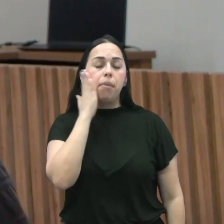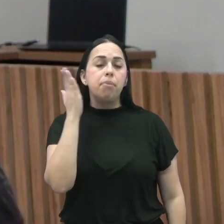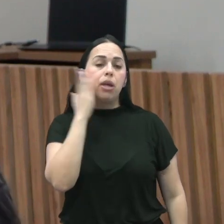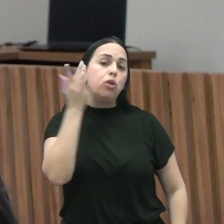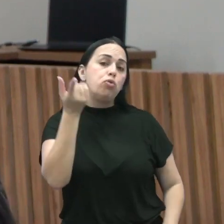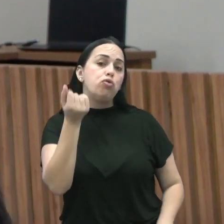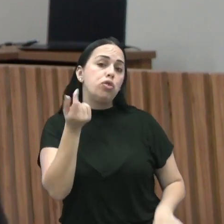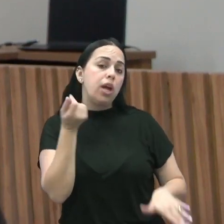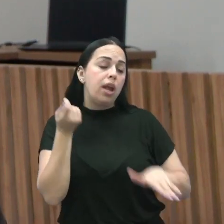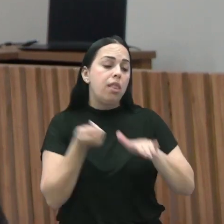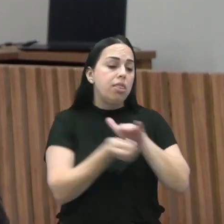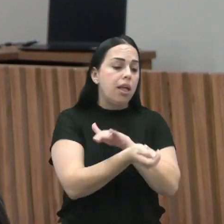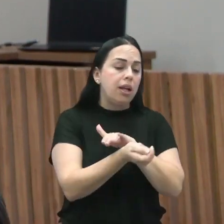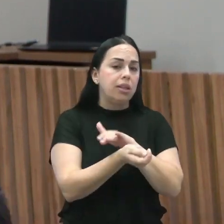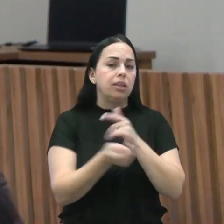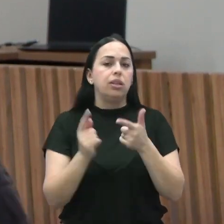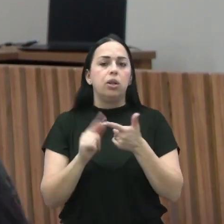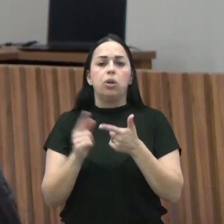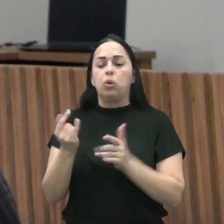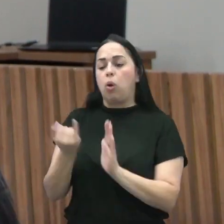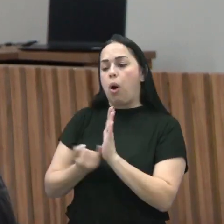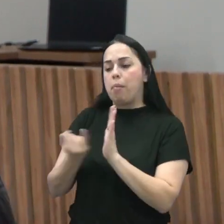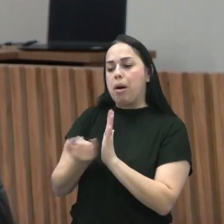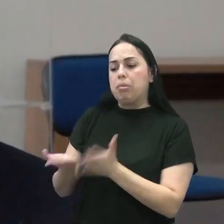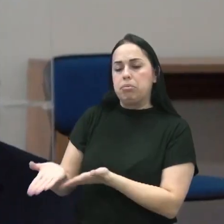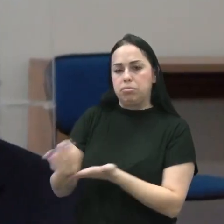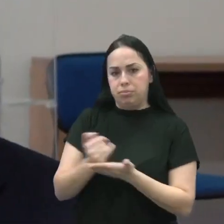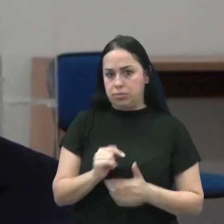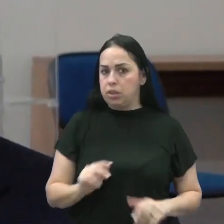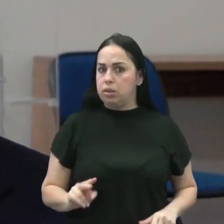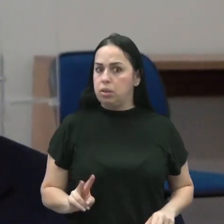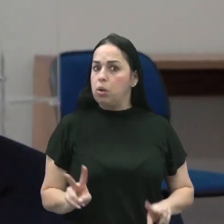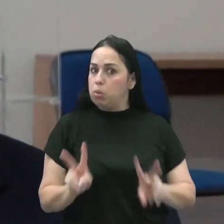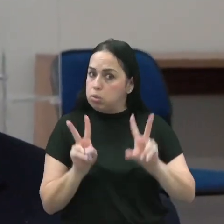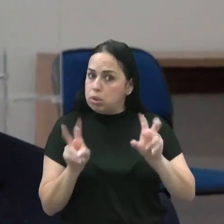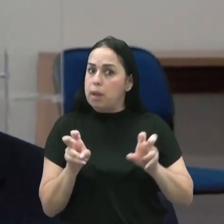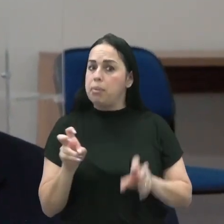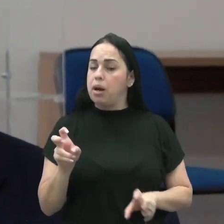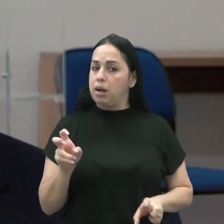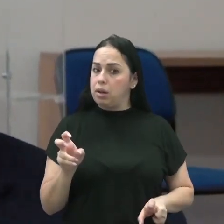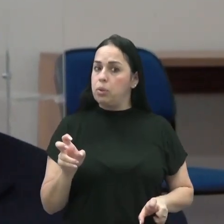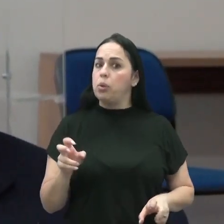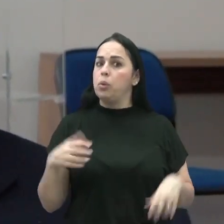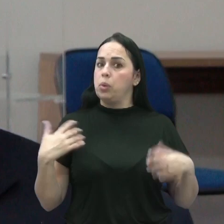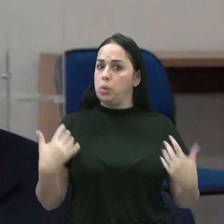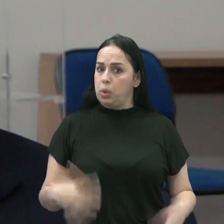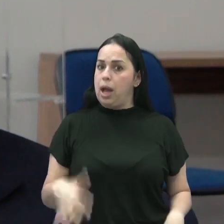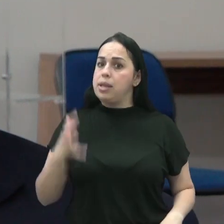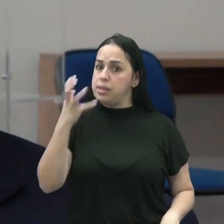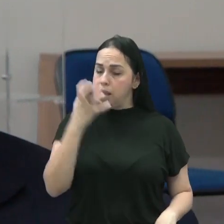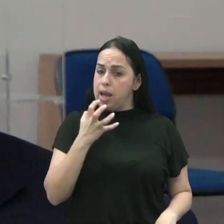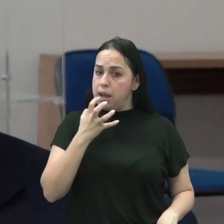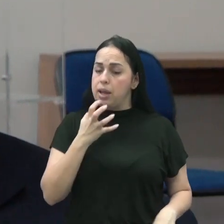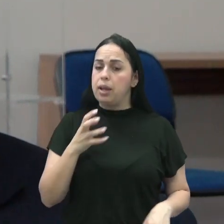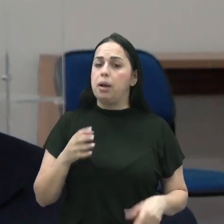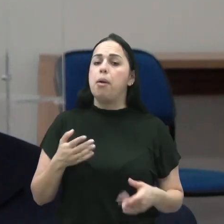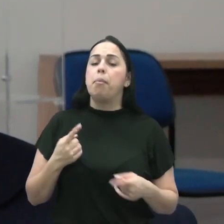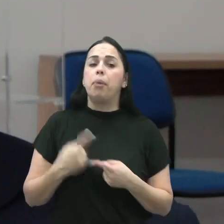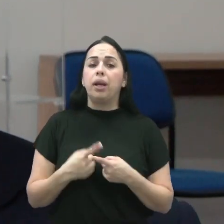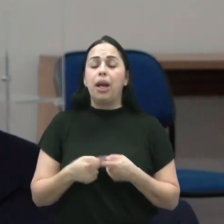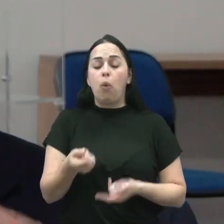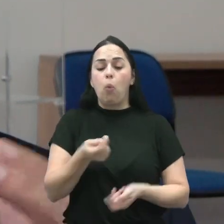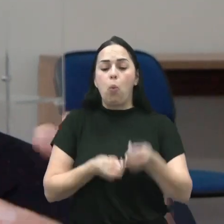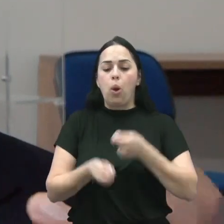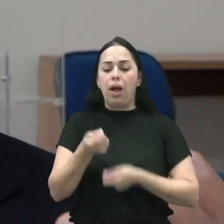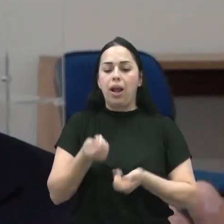para ela saber aonde está sendo gasto, como se arrecada o dinheiro. O peso desse assunto é muito grande para o andamento da cidade,